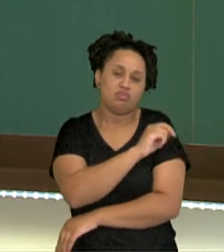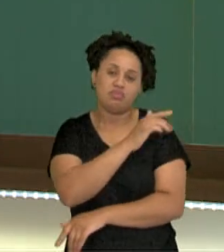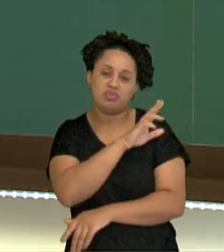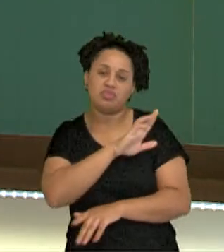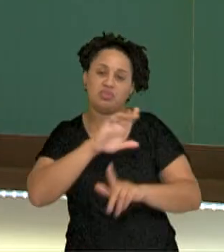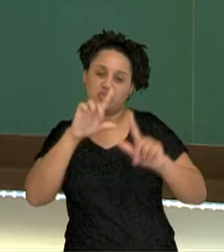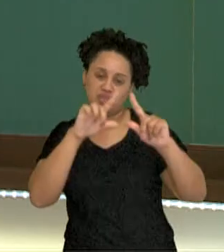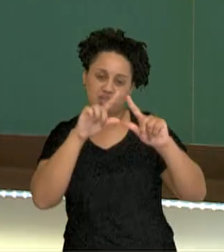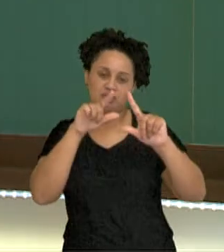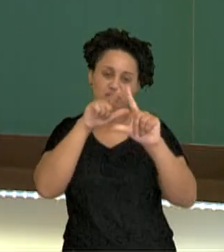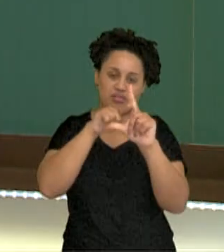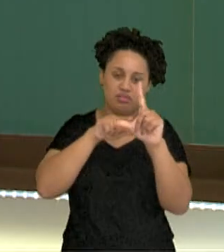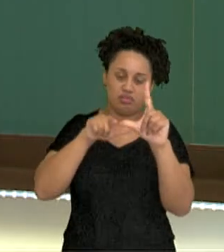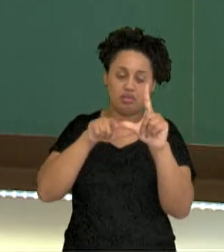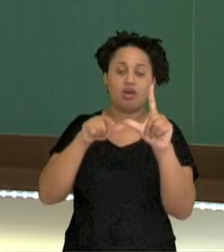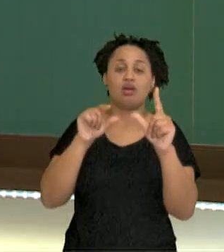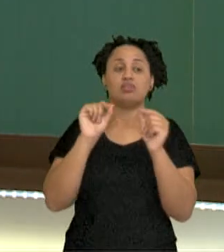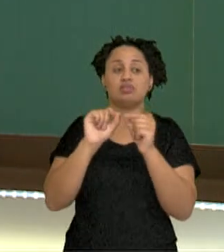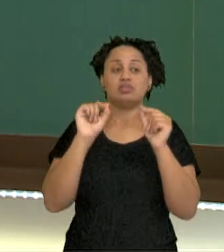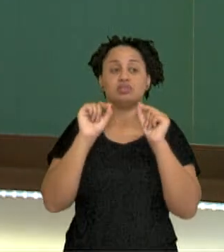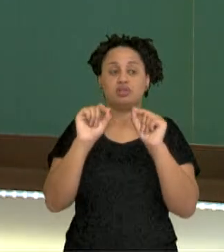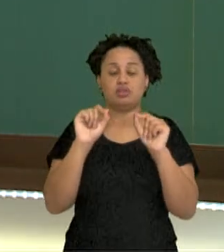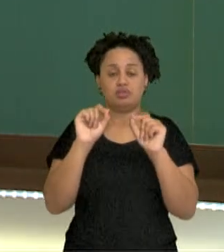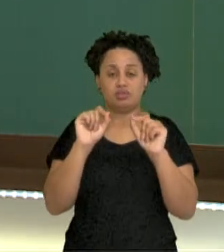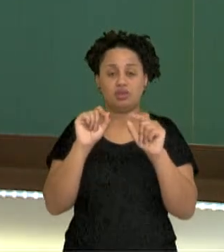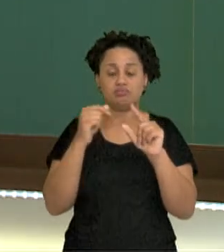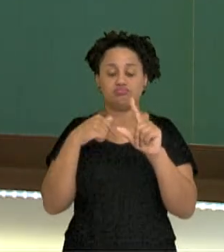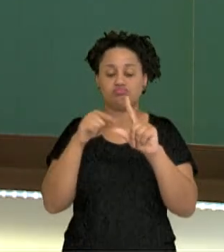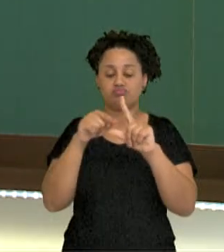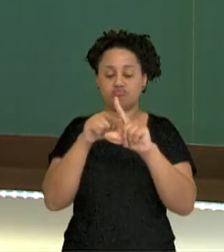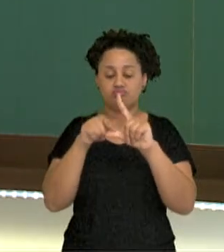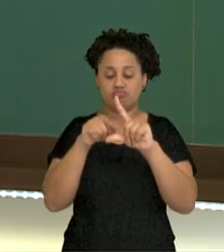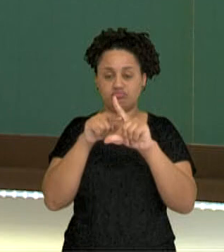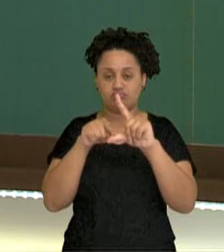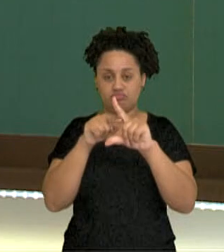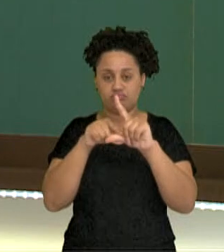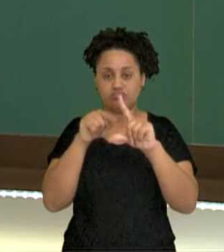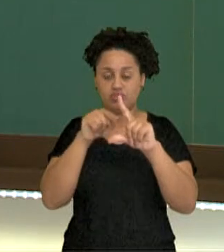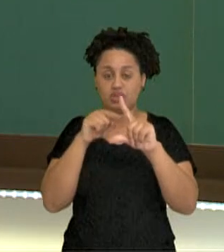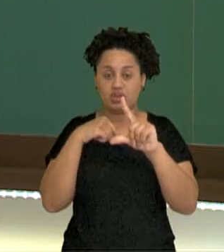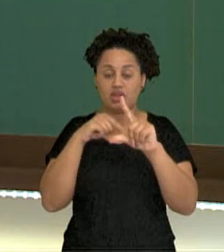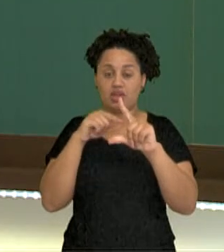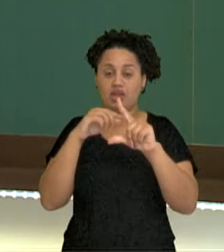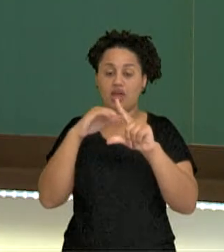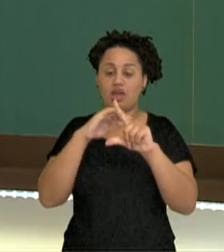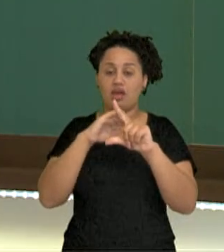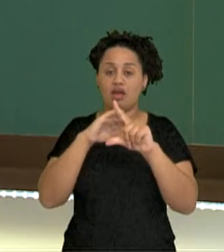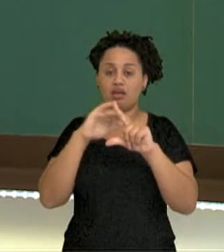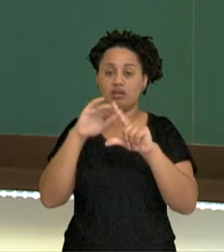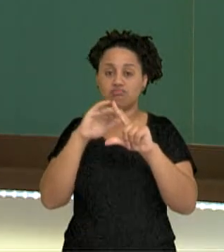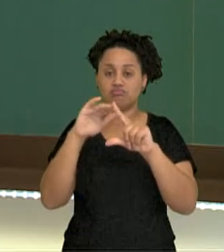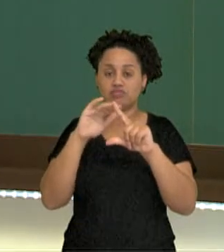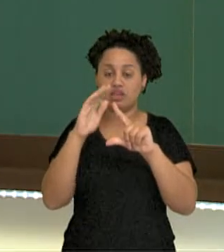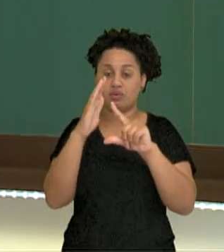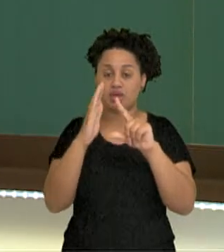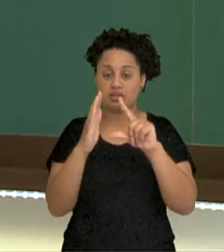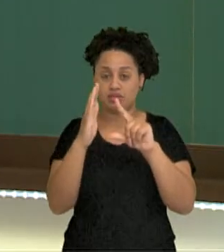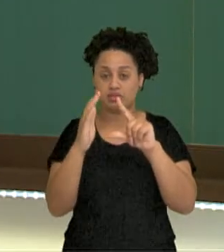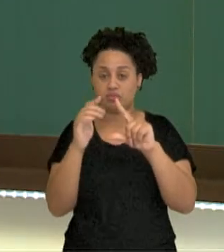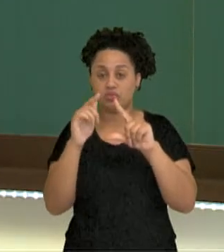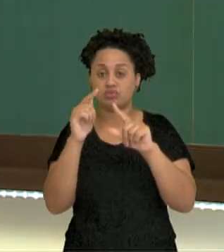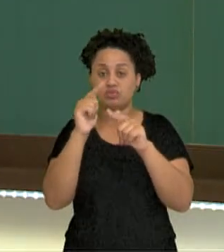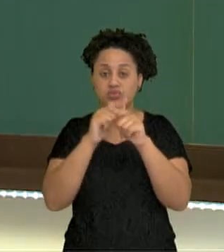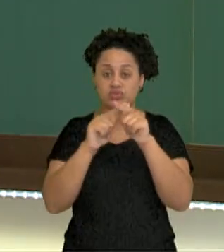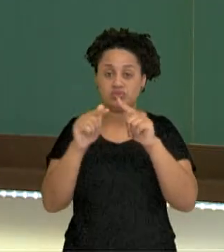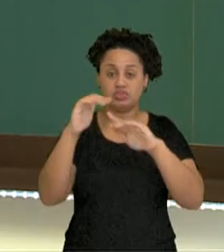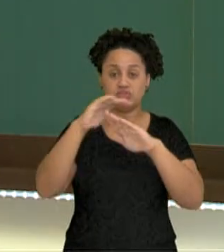triângulos, nós vamos poder aplicar o quê? Que o seno do ângulo alfa é cateto oposto dividido pela hipotenusa.